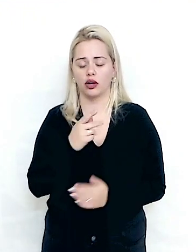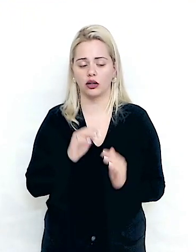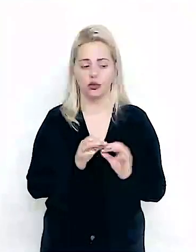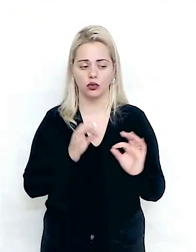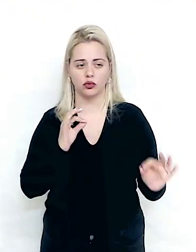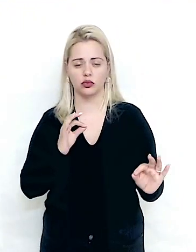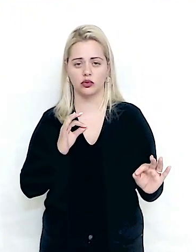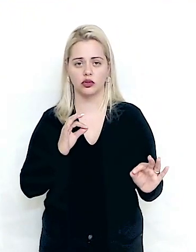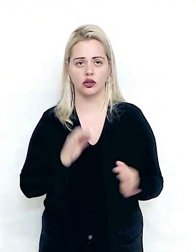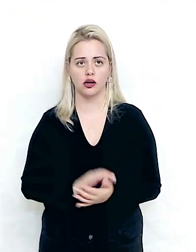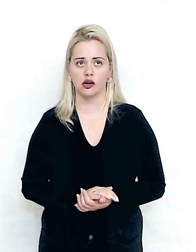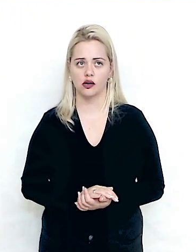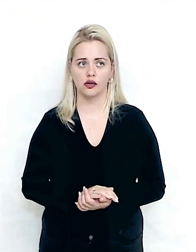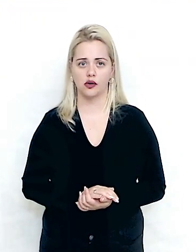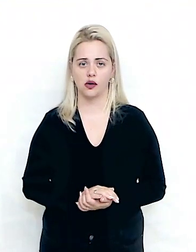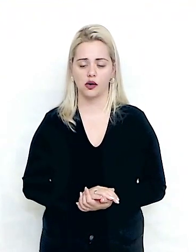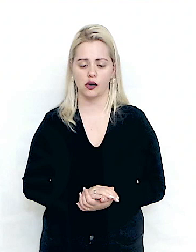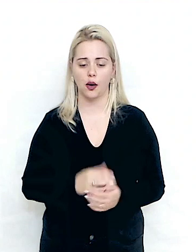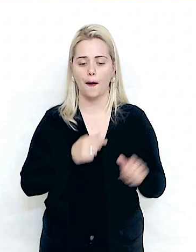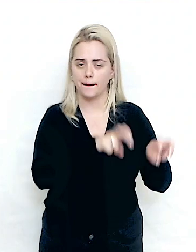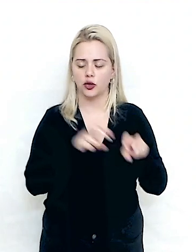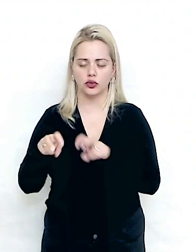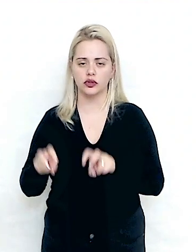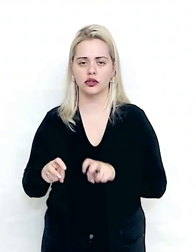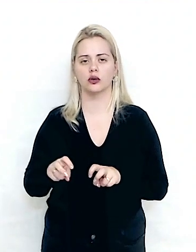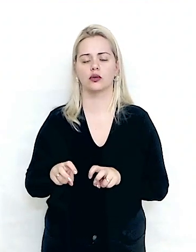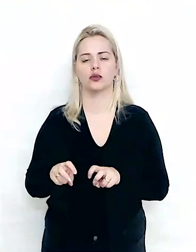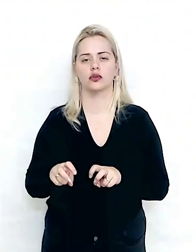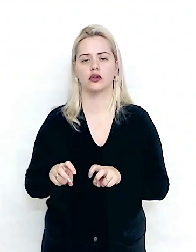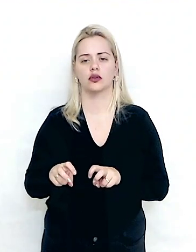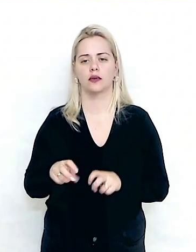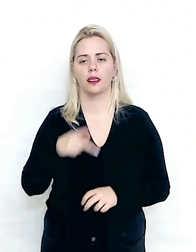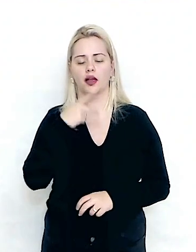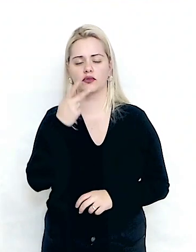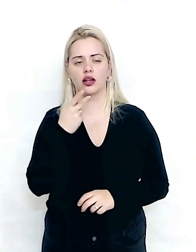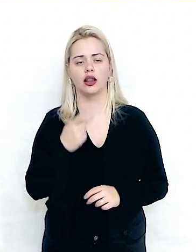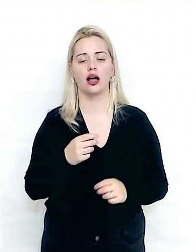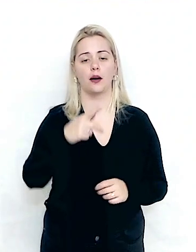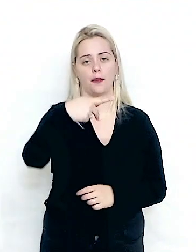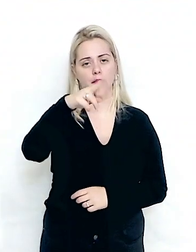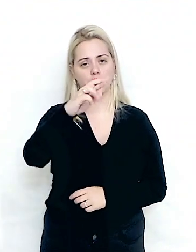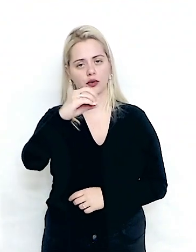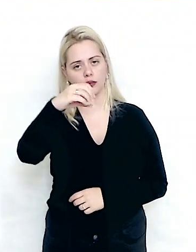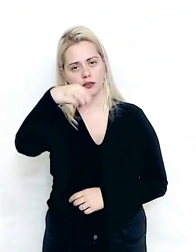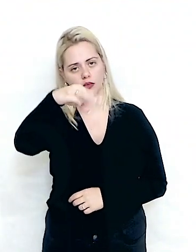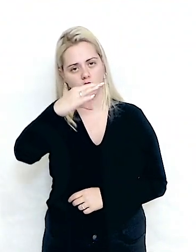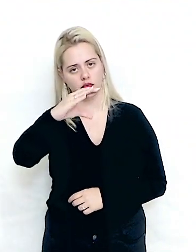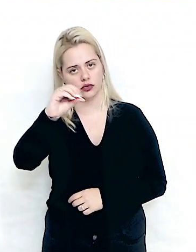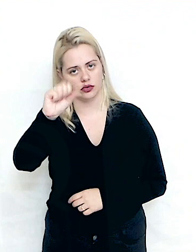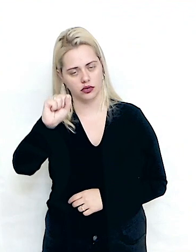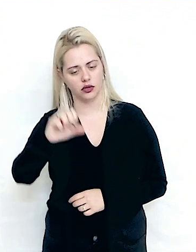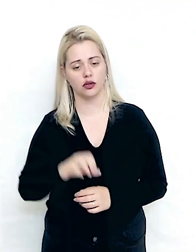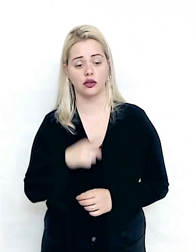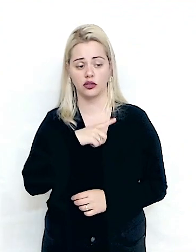departamento de qual eu sou diretor é de promoção do agronegócio. E a palavra promoção, ela está sem adjetivos, de